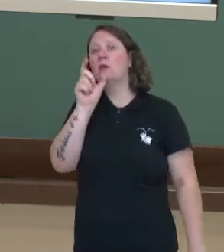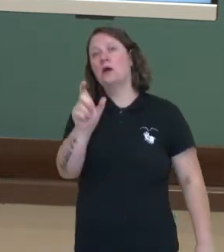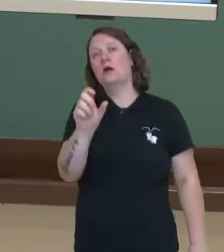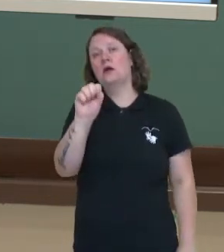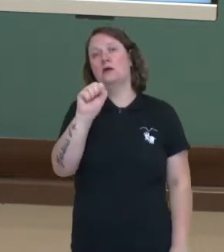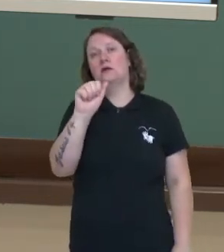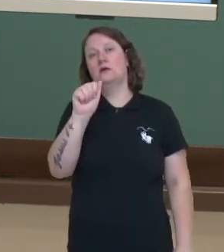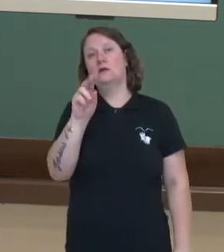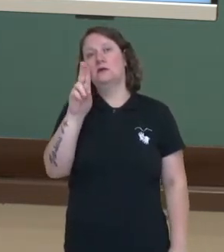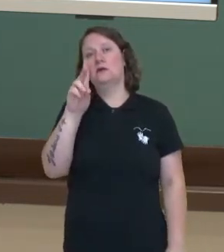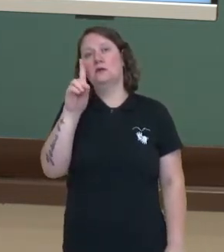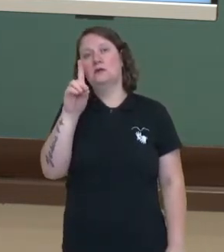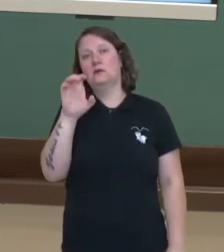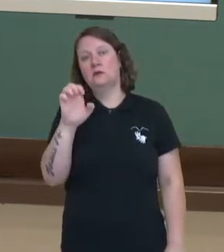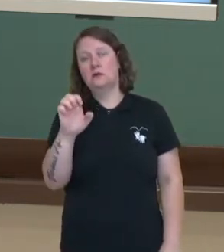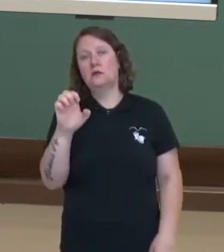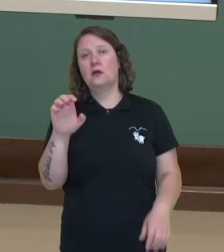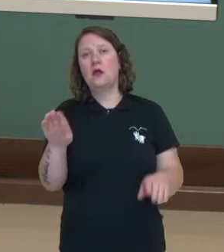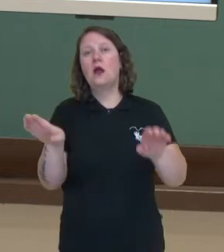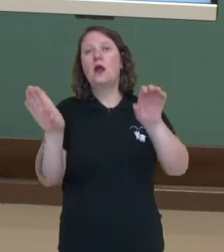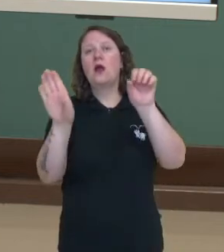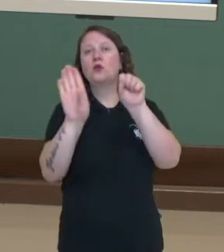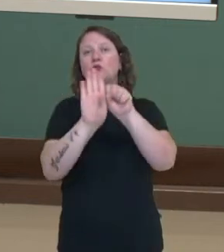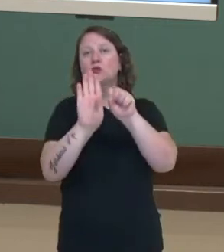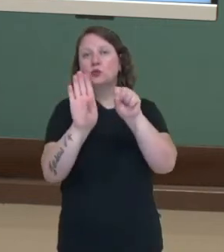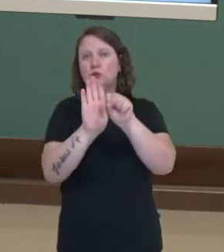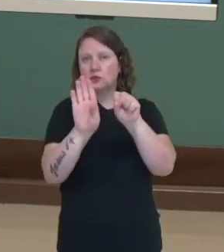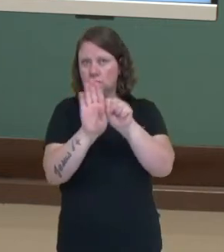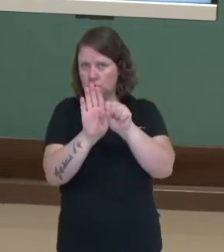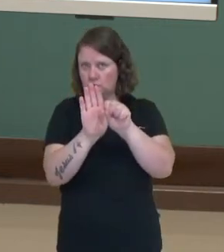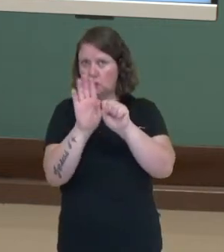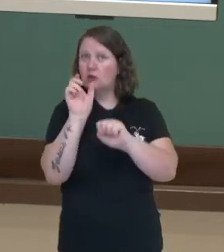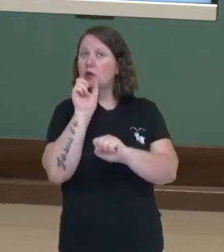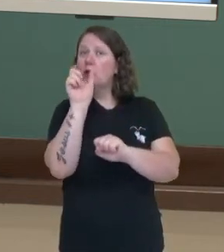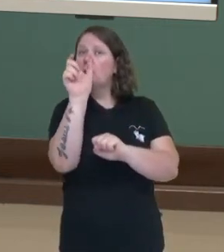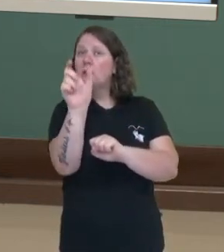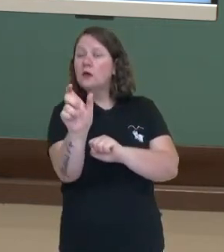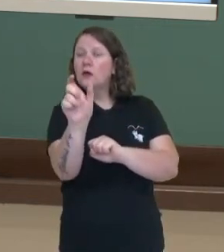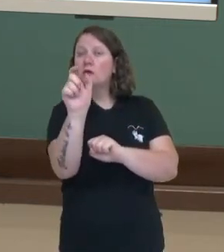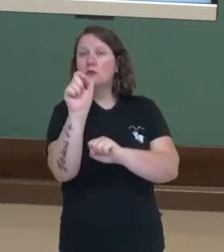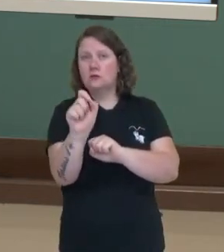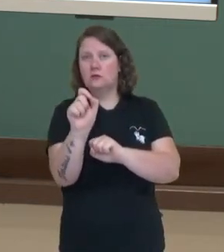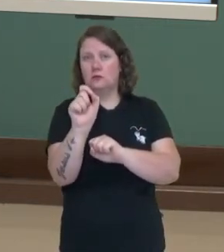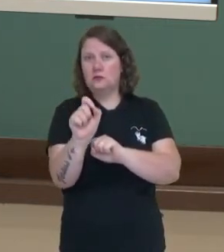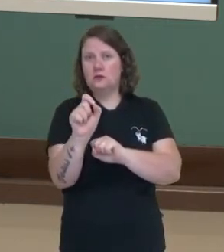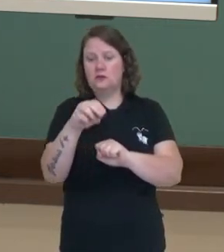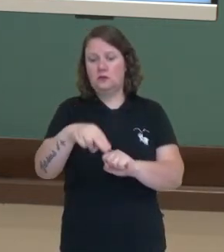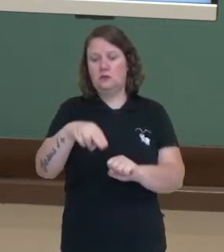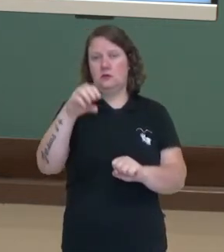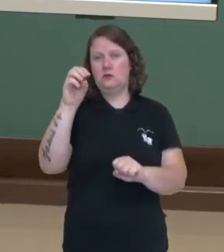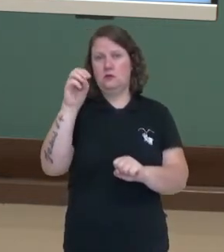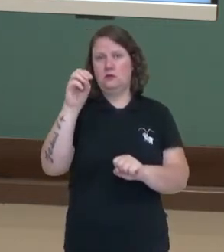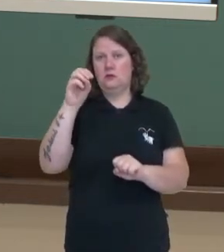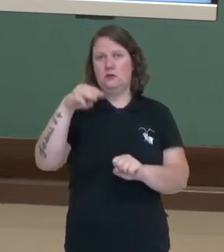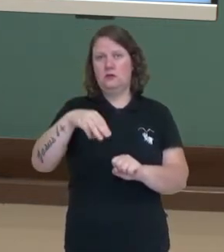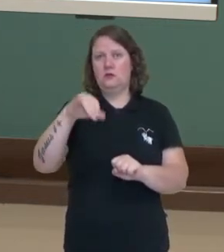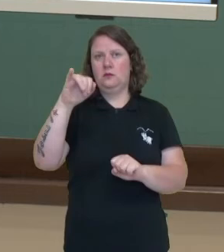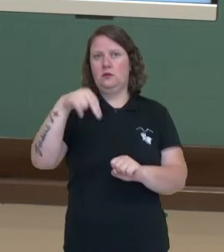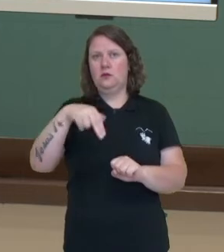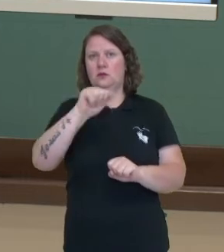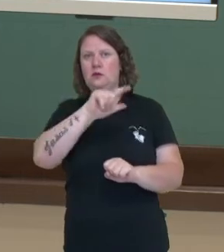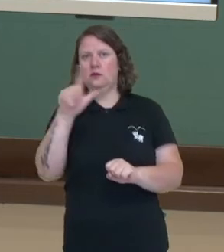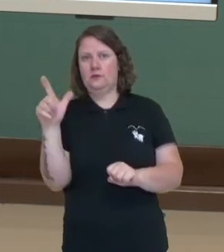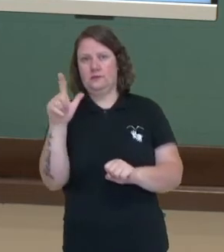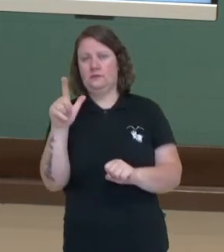é um substantivo. Se é um substantivo, é uma palavra que está na classe nominal. Então, é uma